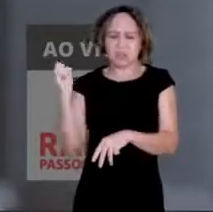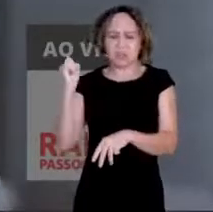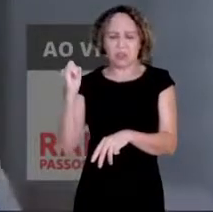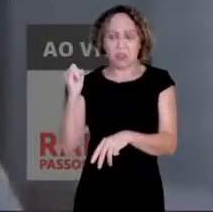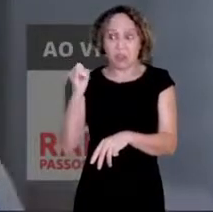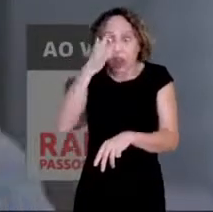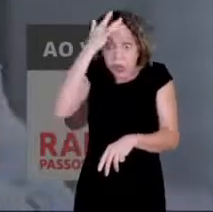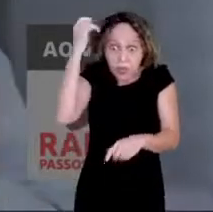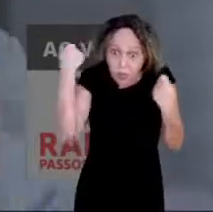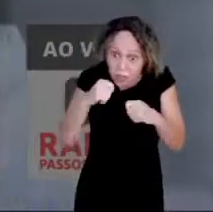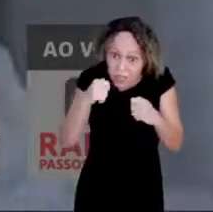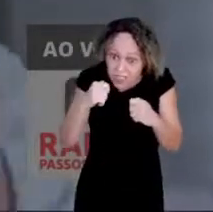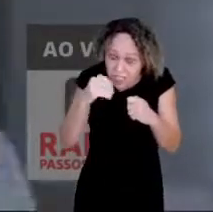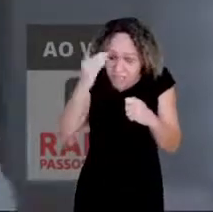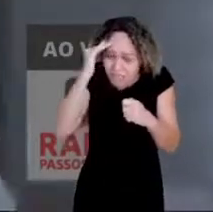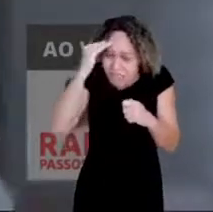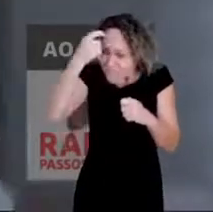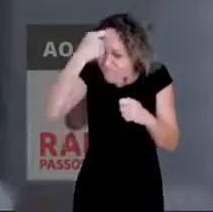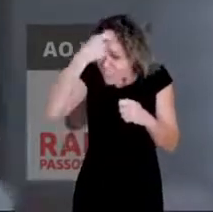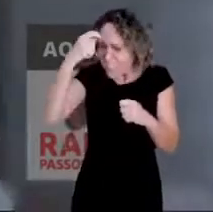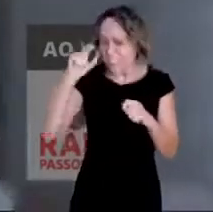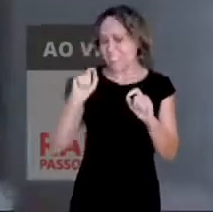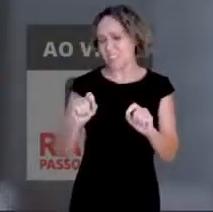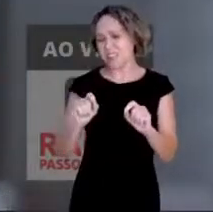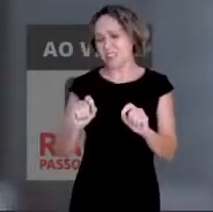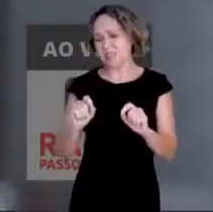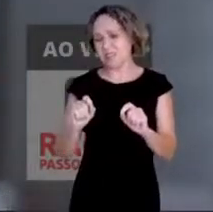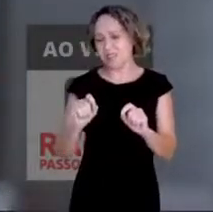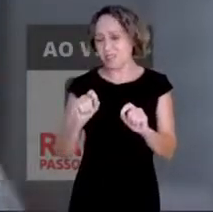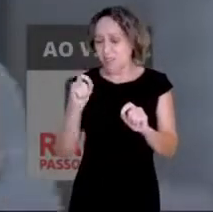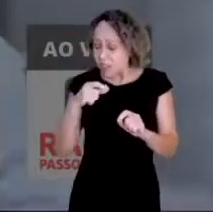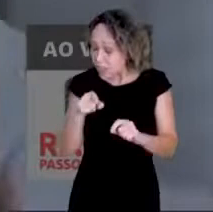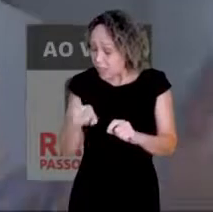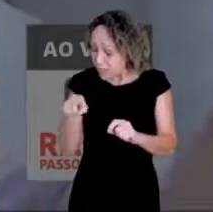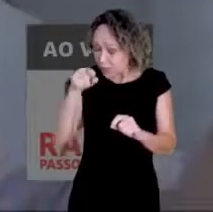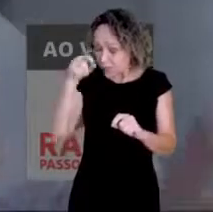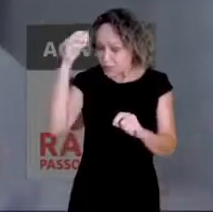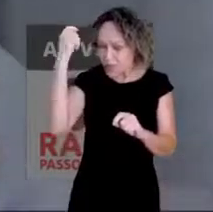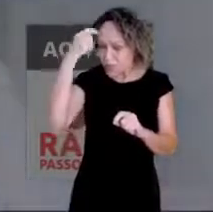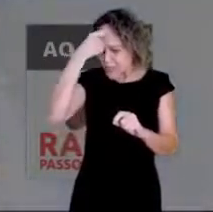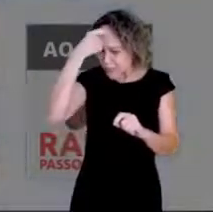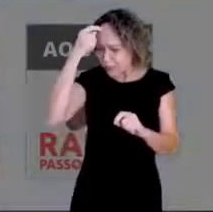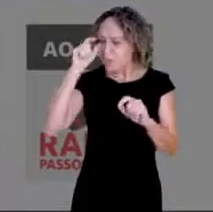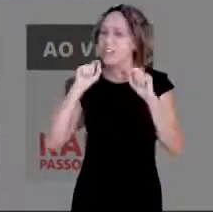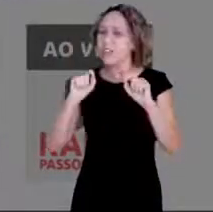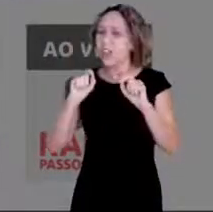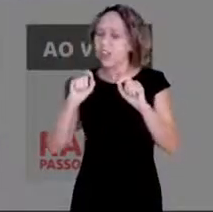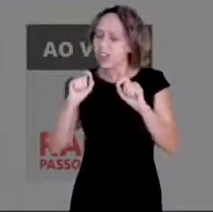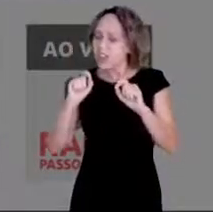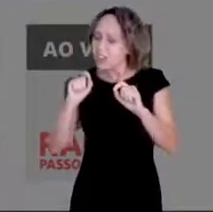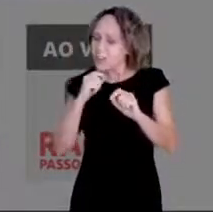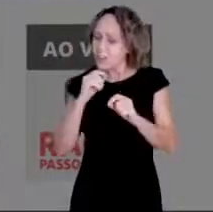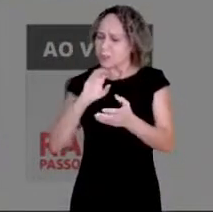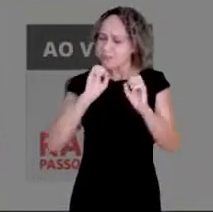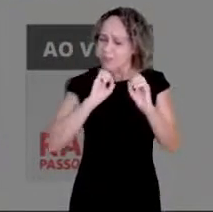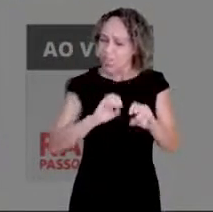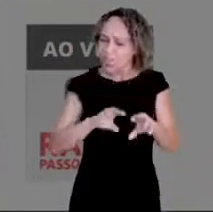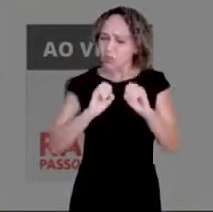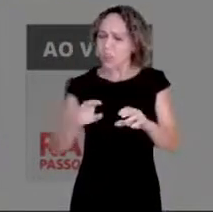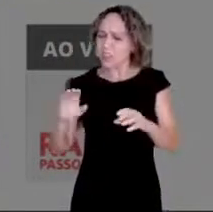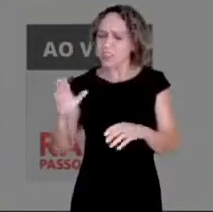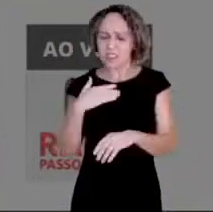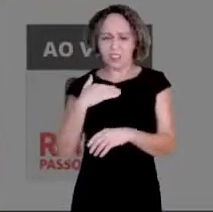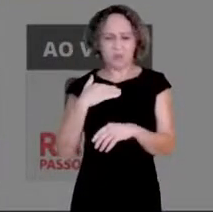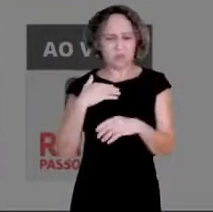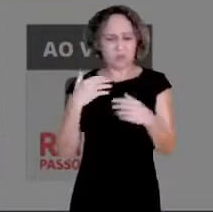chamada indústria digital, que é o que manda no mundo hoje. Lula, olha, a última vez que o senhor esteve